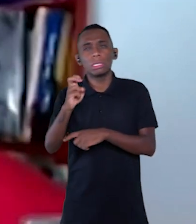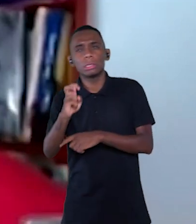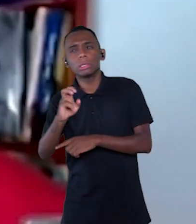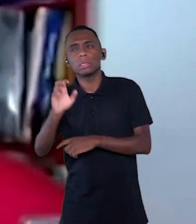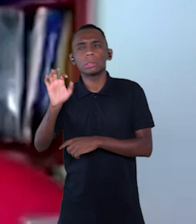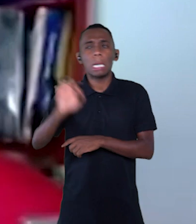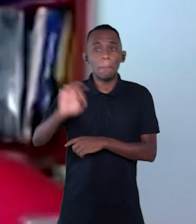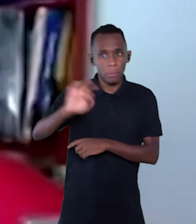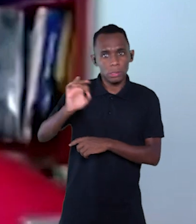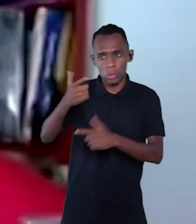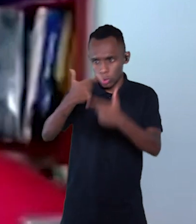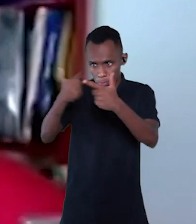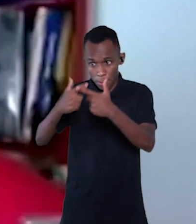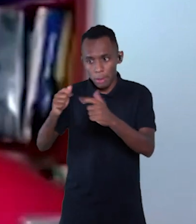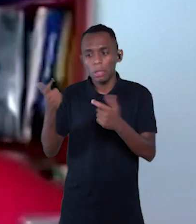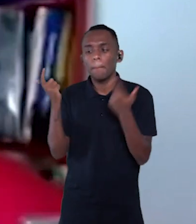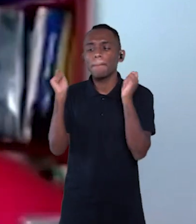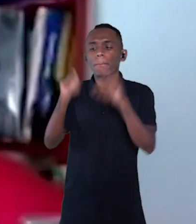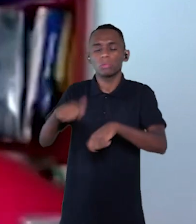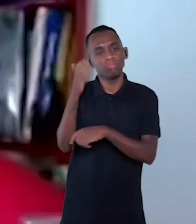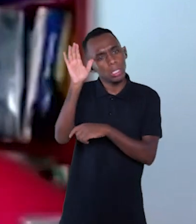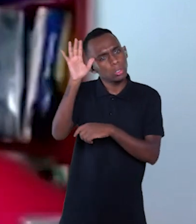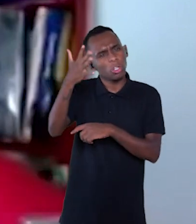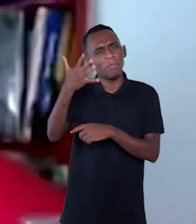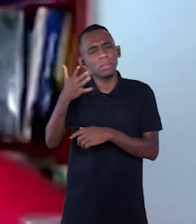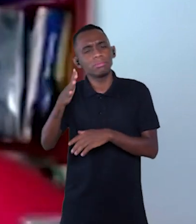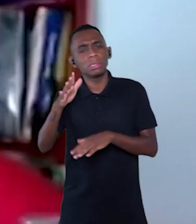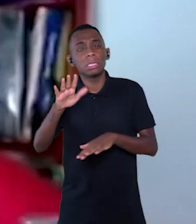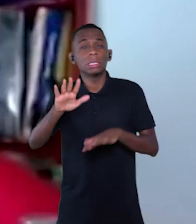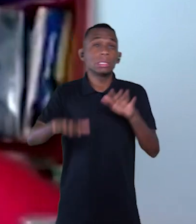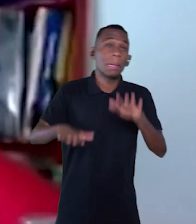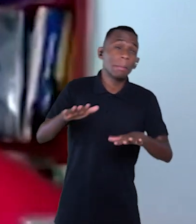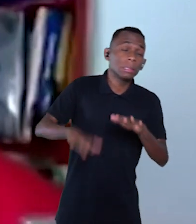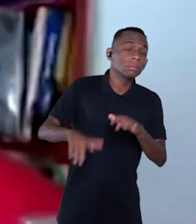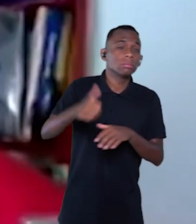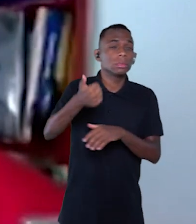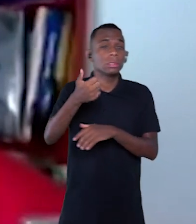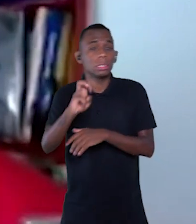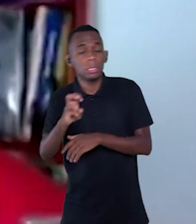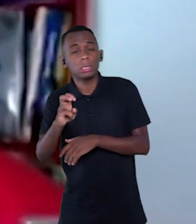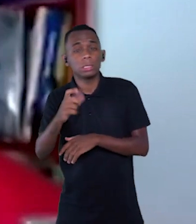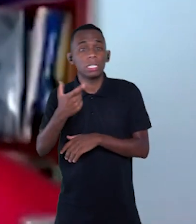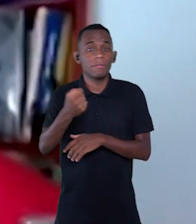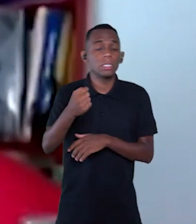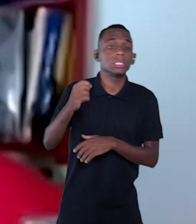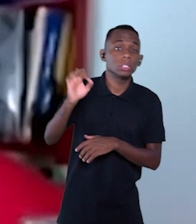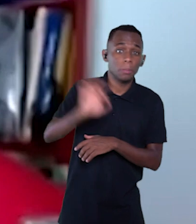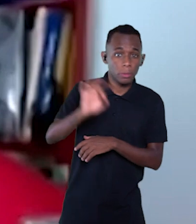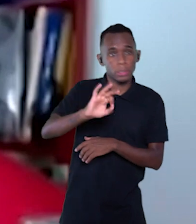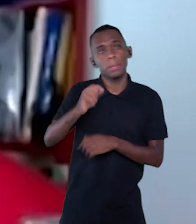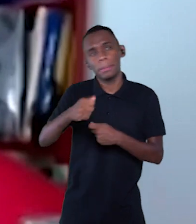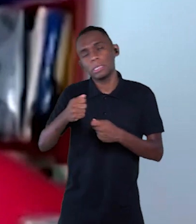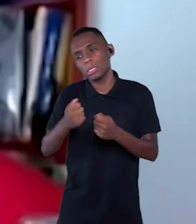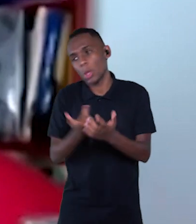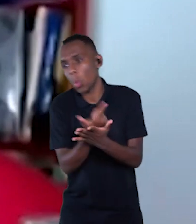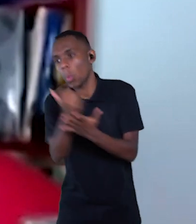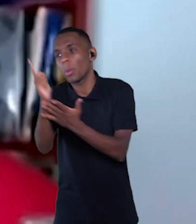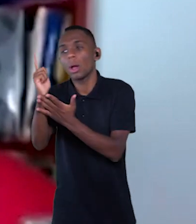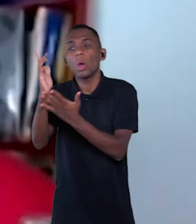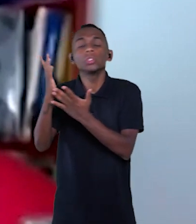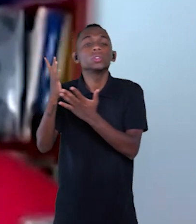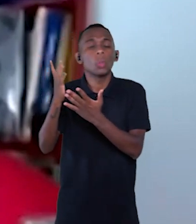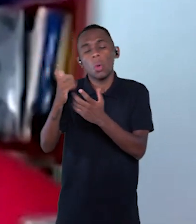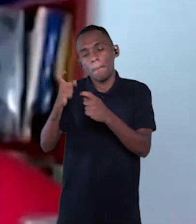problemas que chegam até ele, e alguns, 15%, 20%, precisa ser encaminhado, mas ele pode